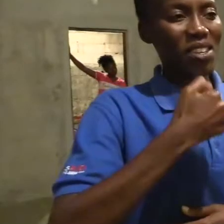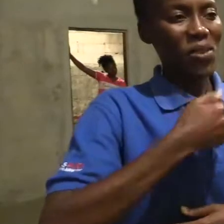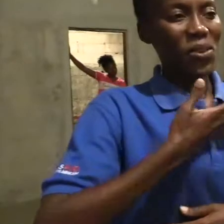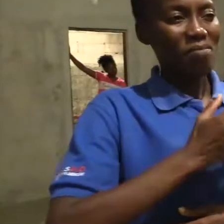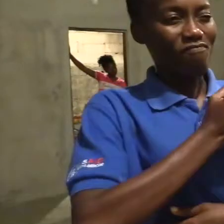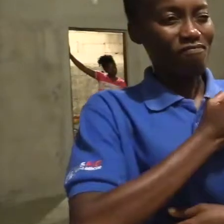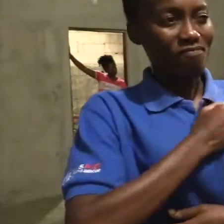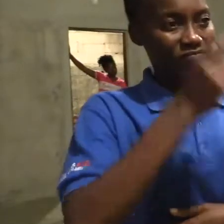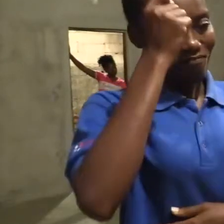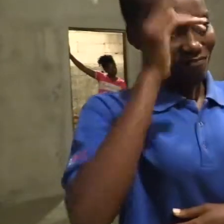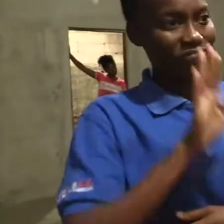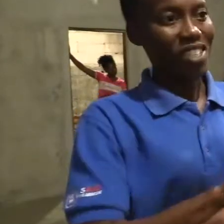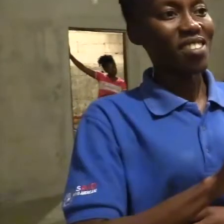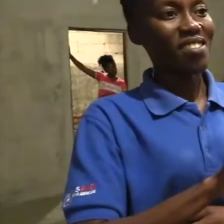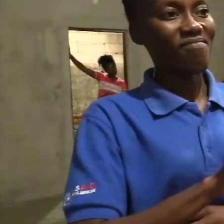e significa para mim.